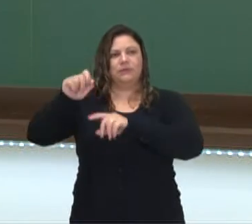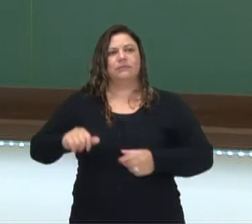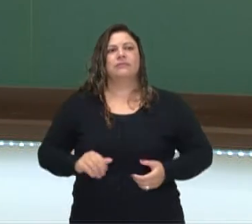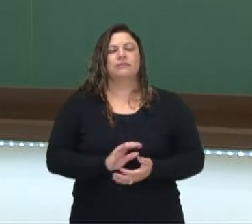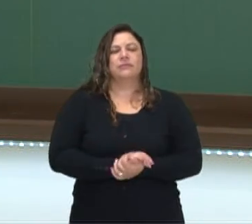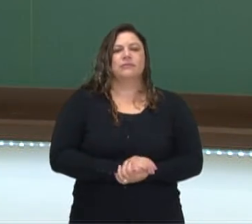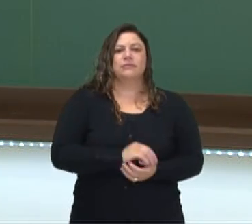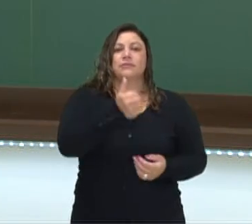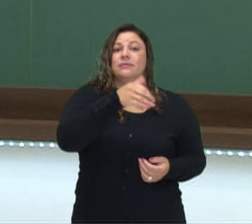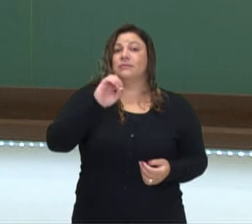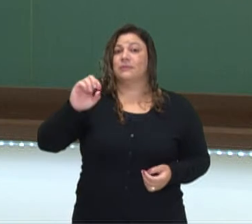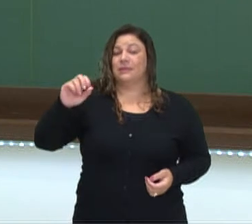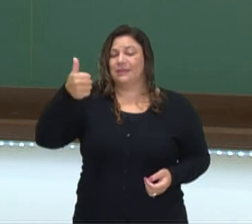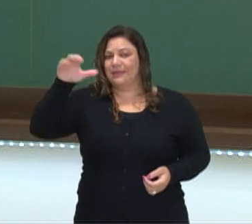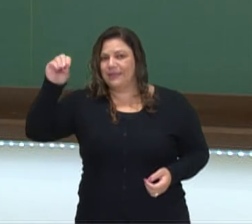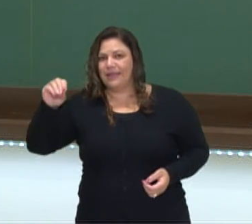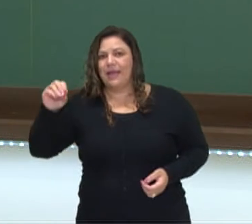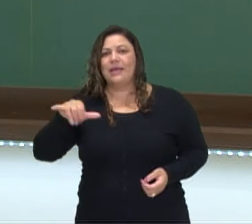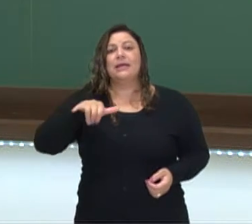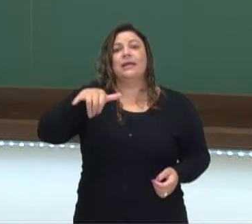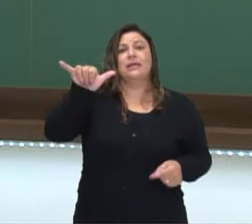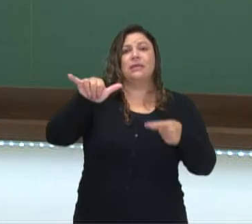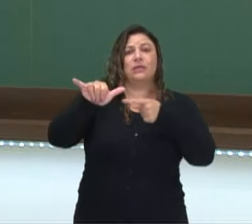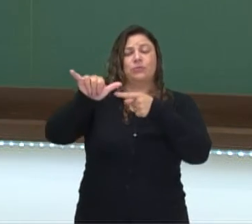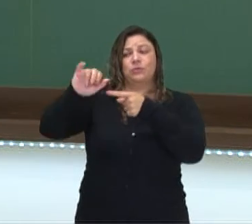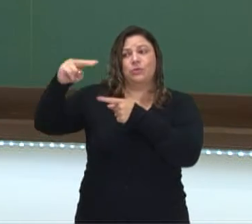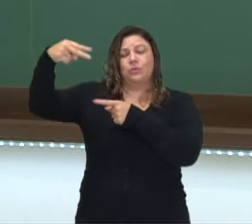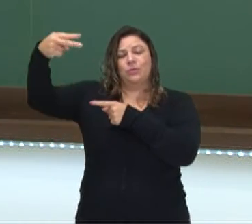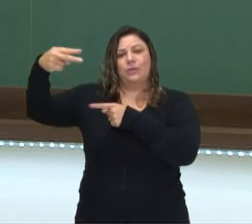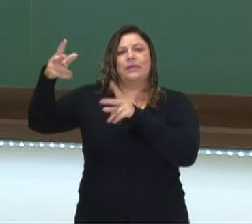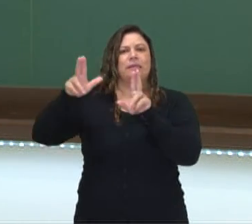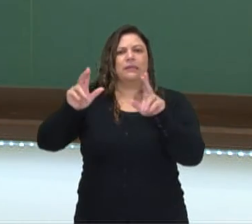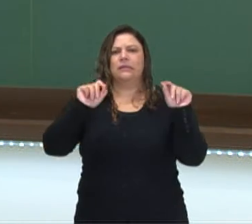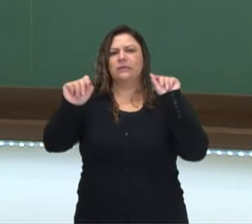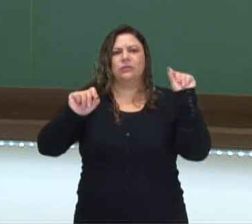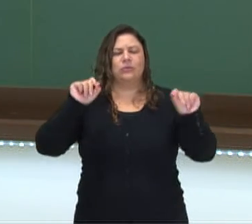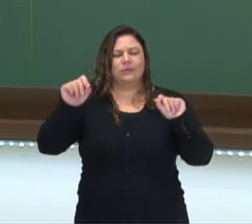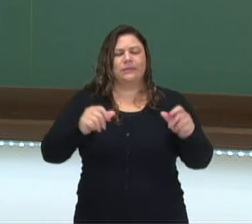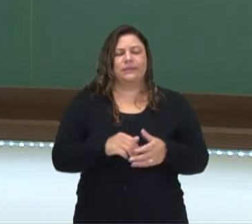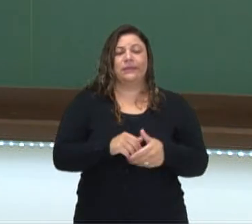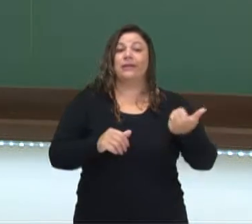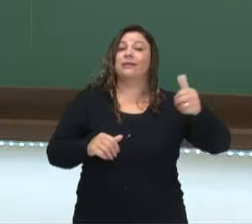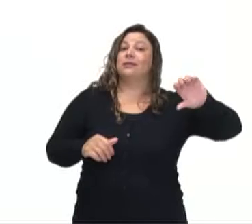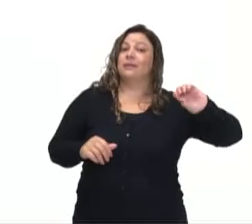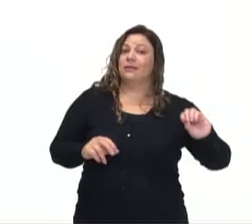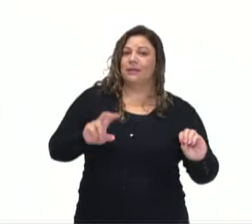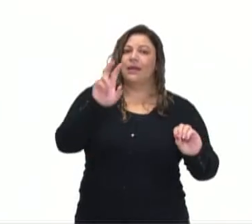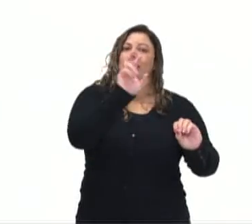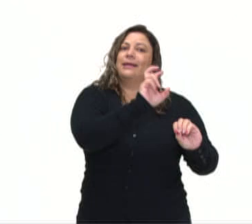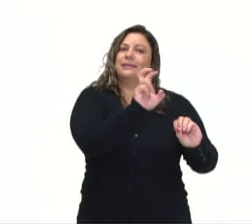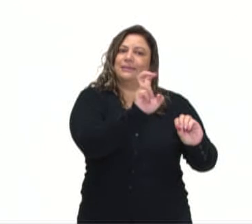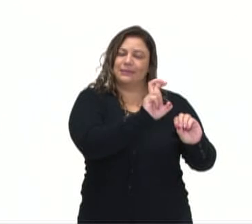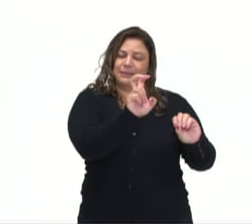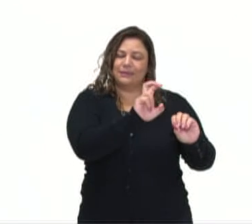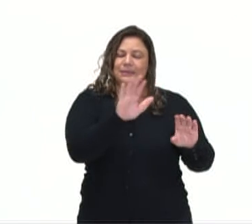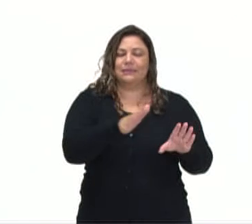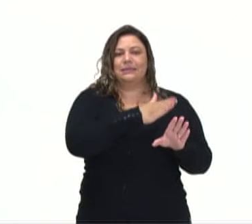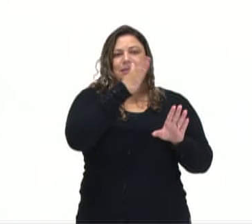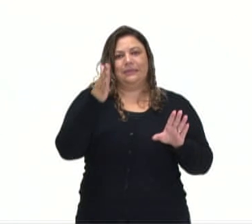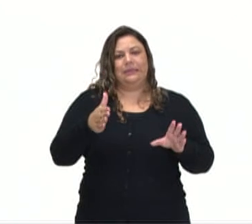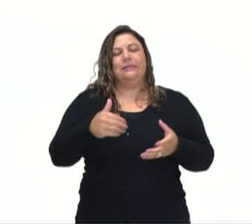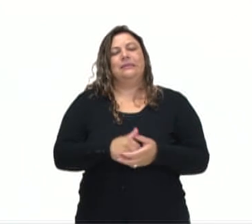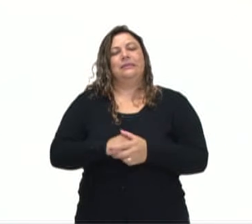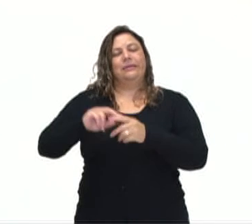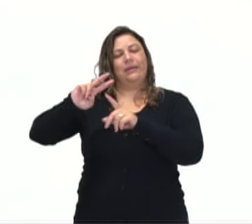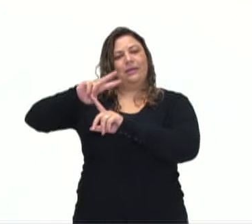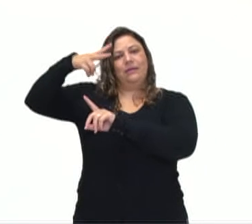décima. Y ao quadrado é o quê? O y é 10 à quinta, então vai ficar 10 à quinta entre parênteses, elevado ao